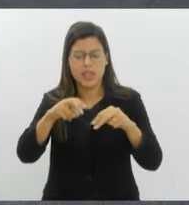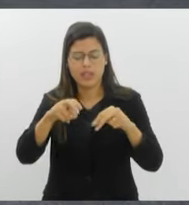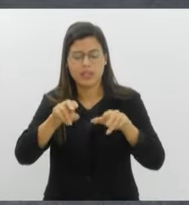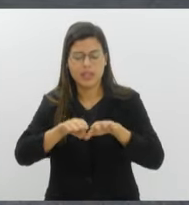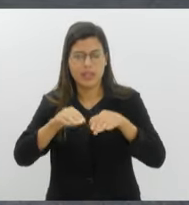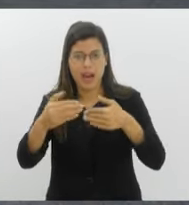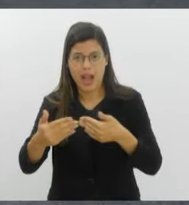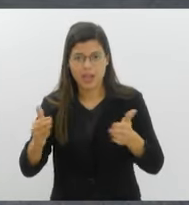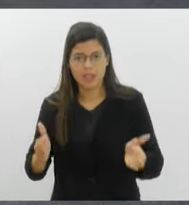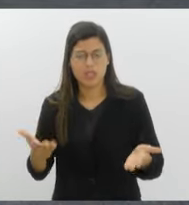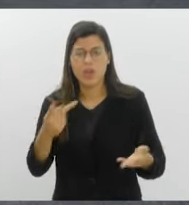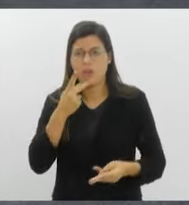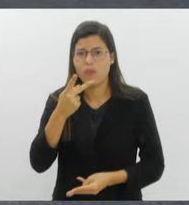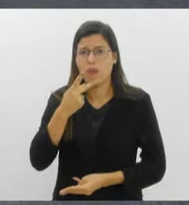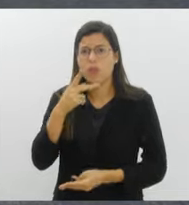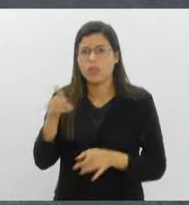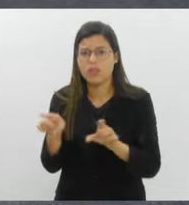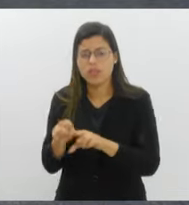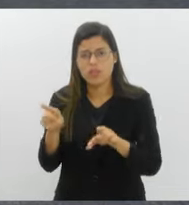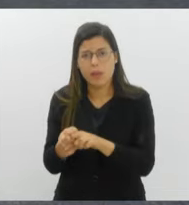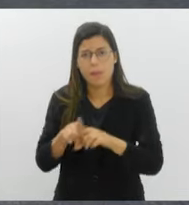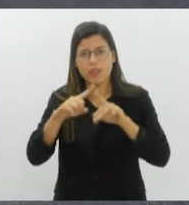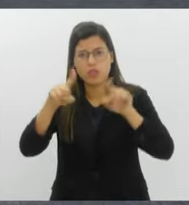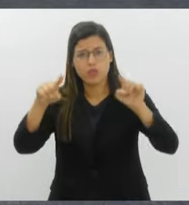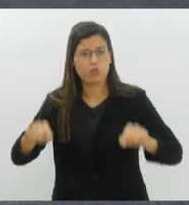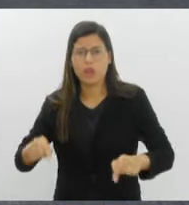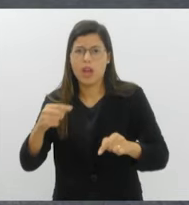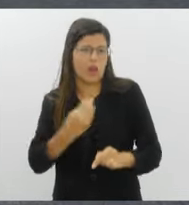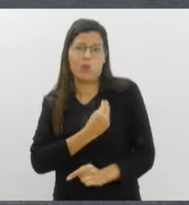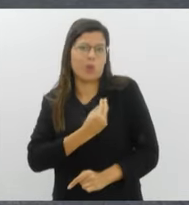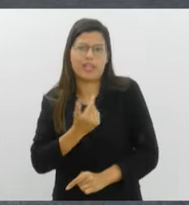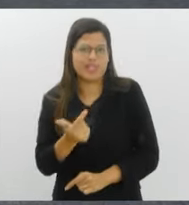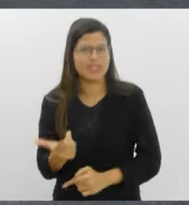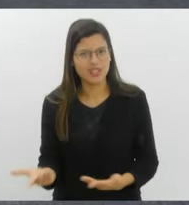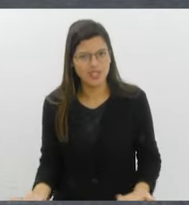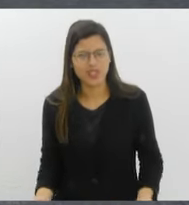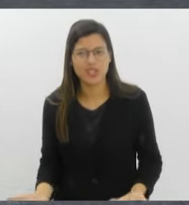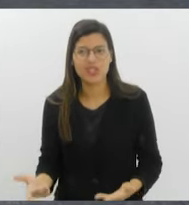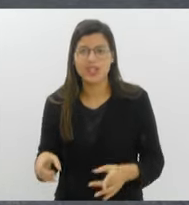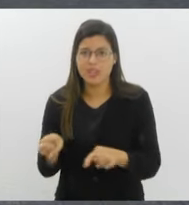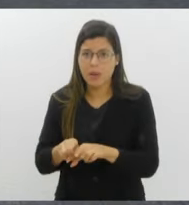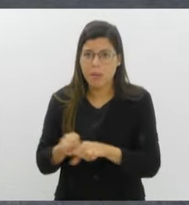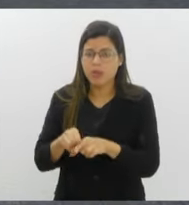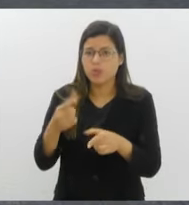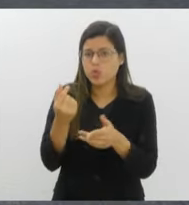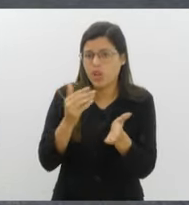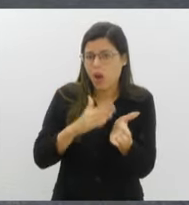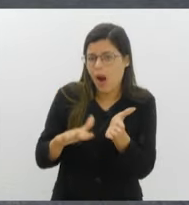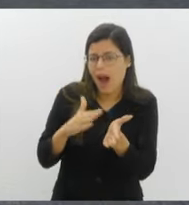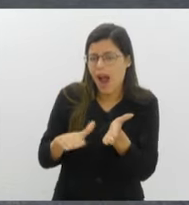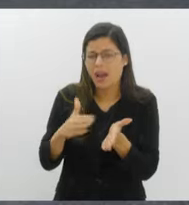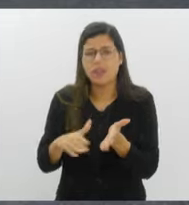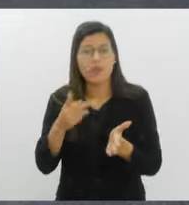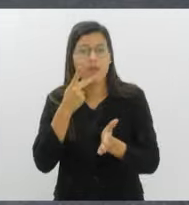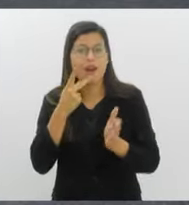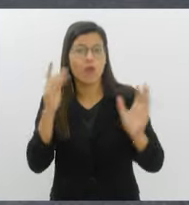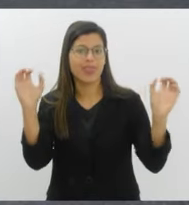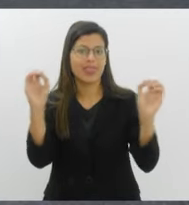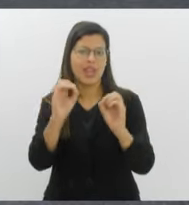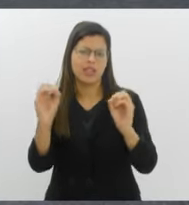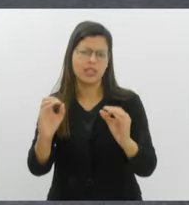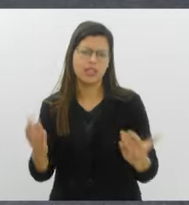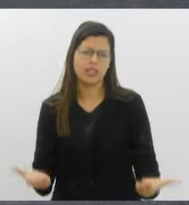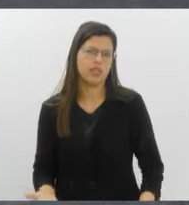funcionários fantasmas na Prefeitura do Rio, ele não falou dos mais de 100 milhões gastos pelo prefeito no seu gabinete. Aliás, ele não falou absolutamente